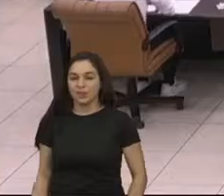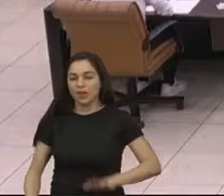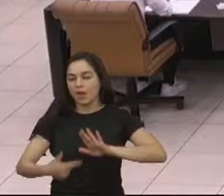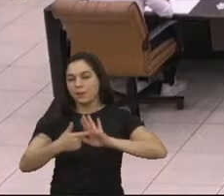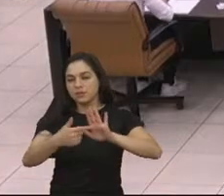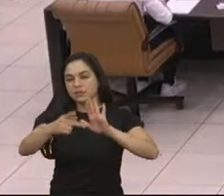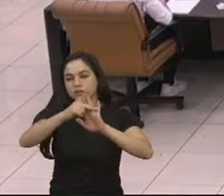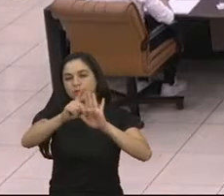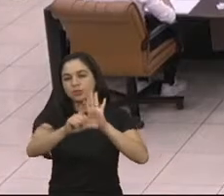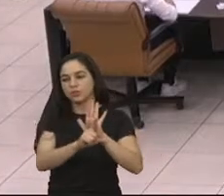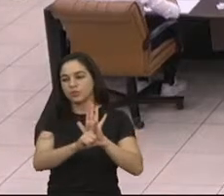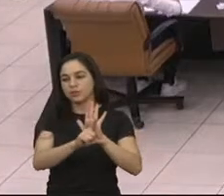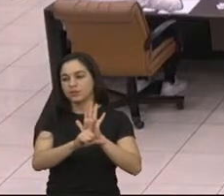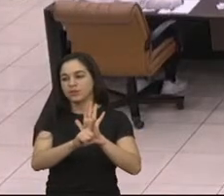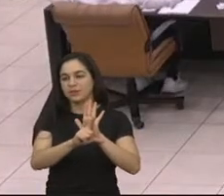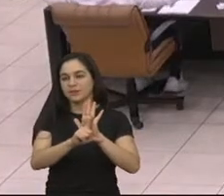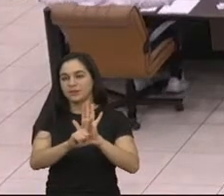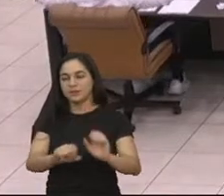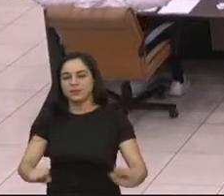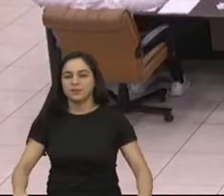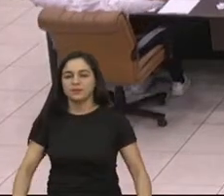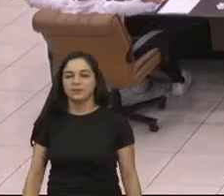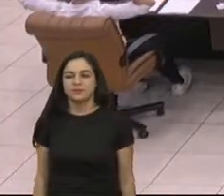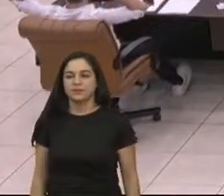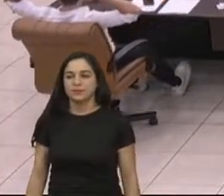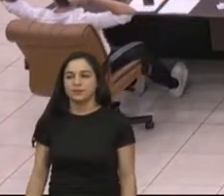Apresentação do projeto.